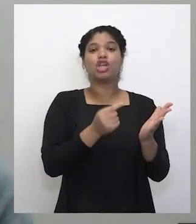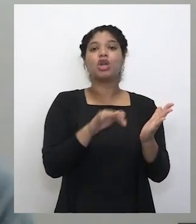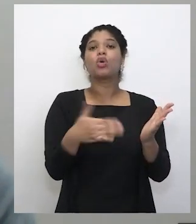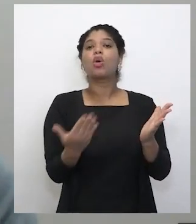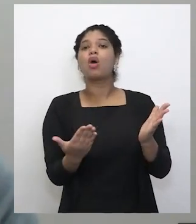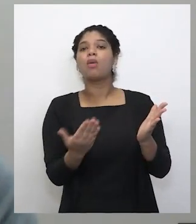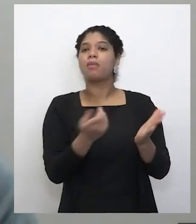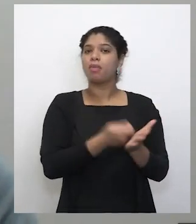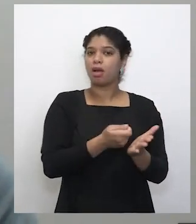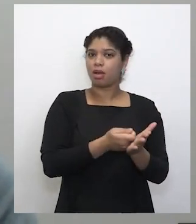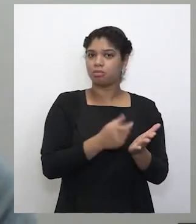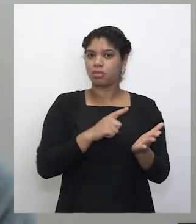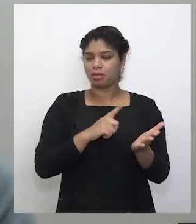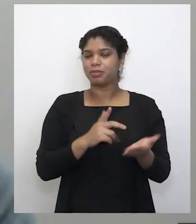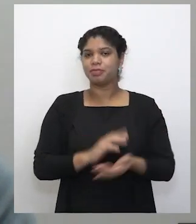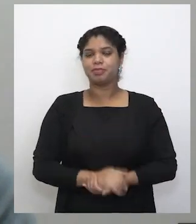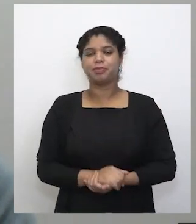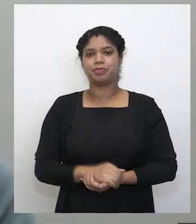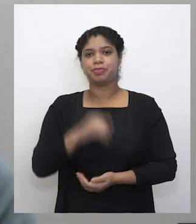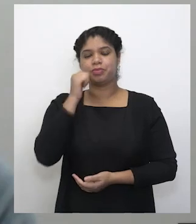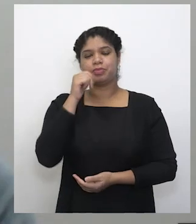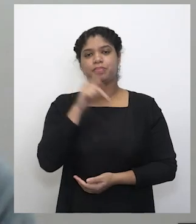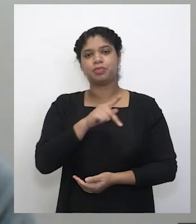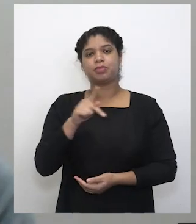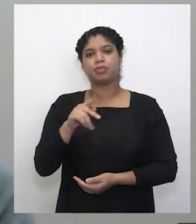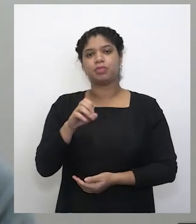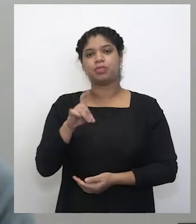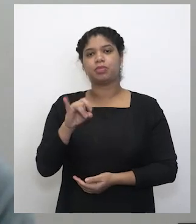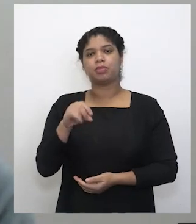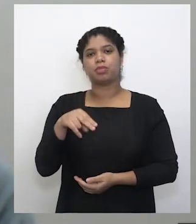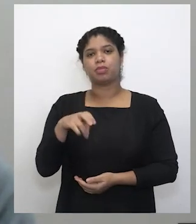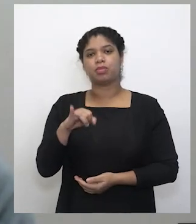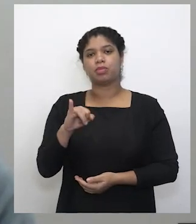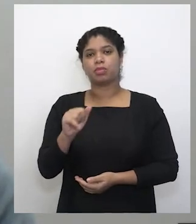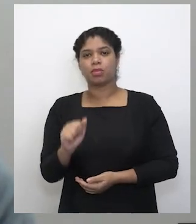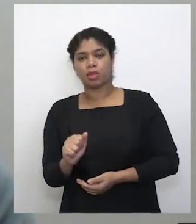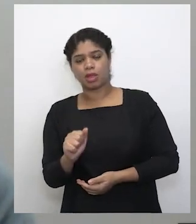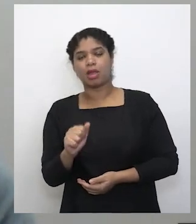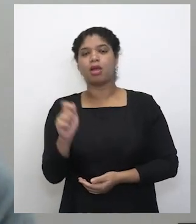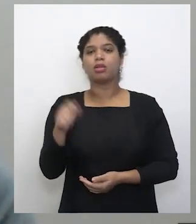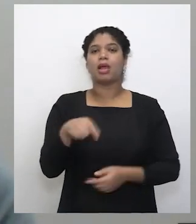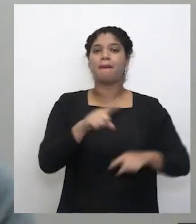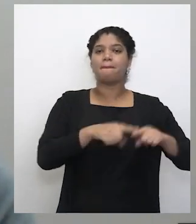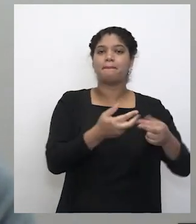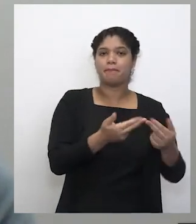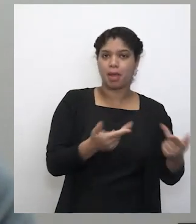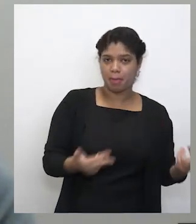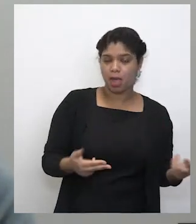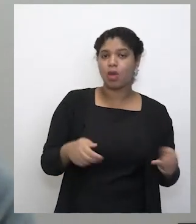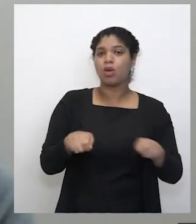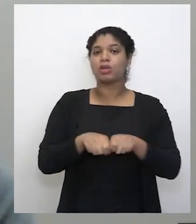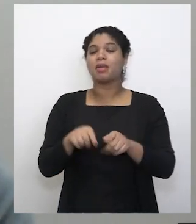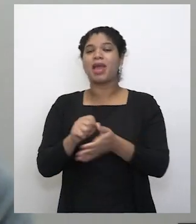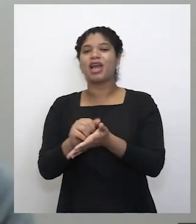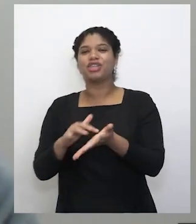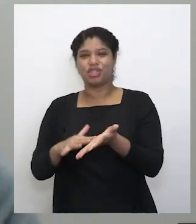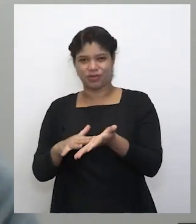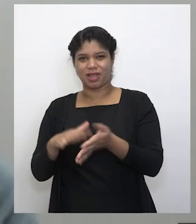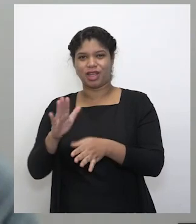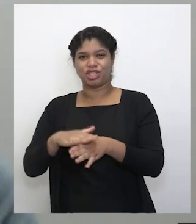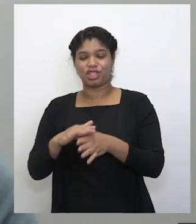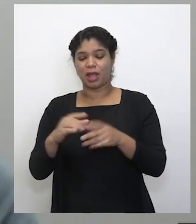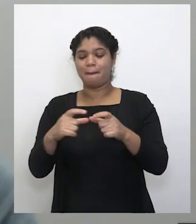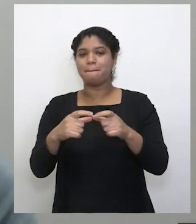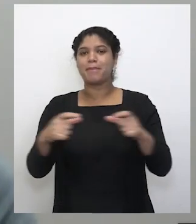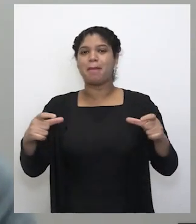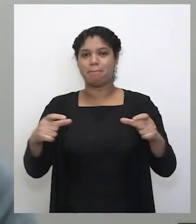aqui. A professora Edneia, relação de produtos com preços e pode incluir dinheiro de papel na atividade. A